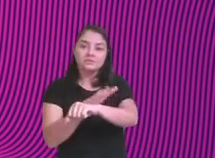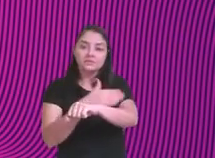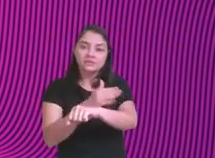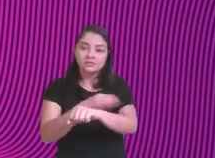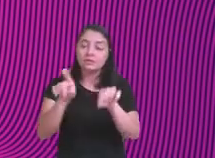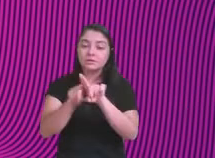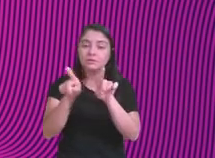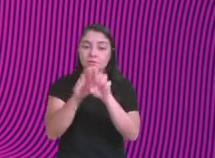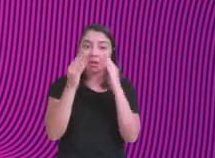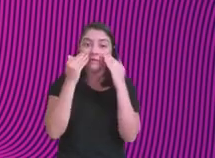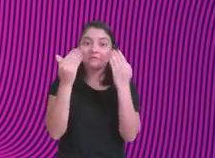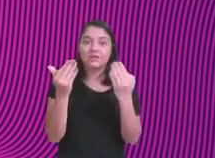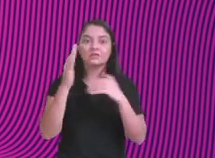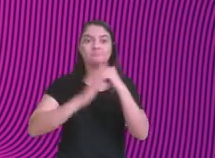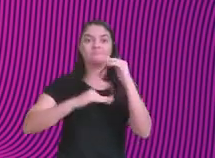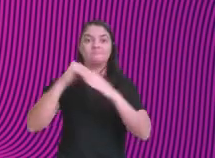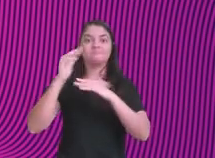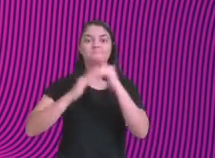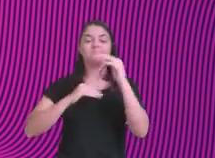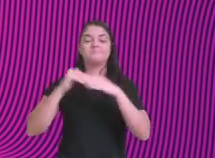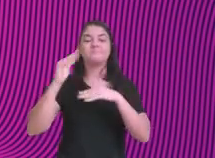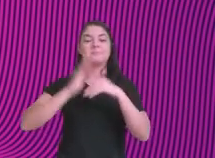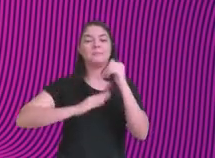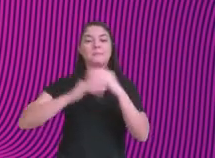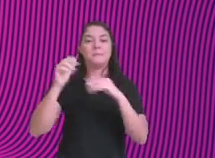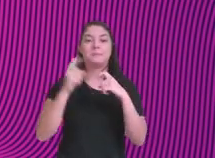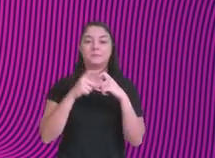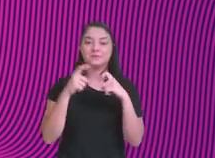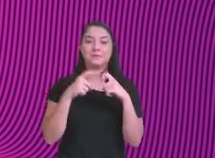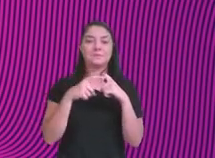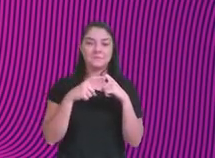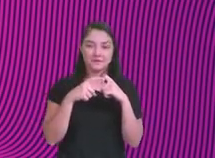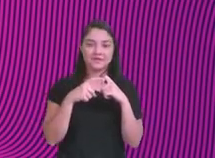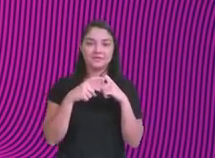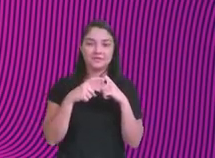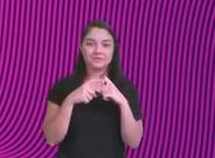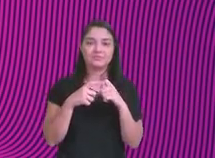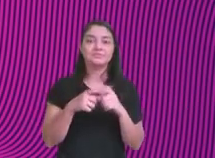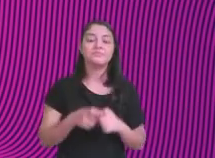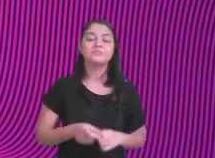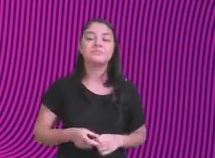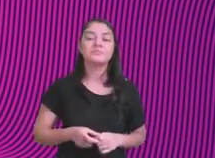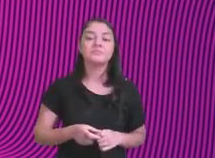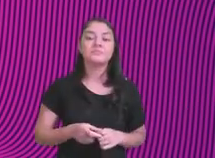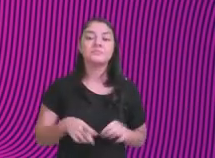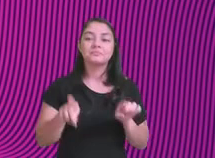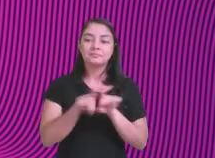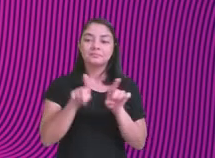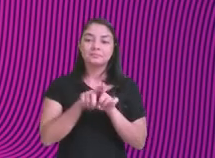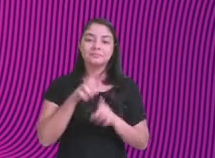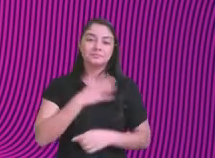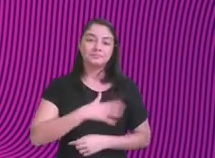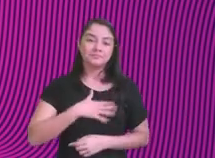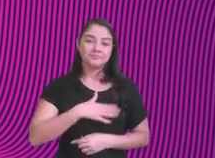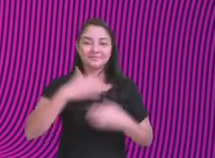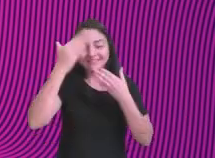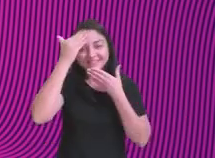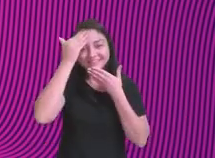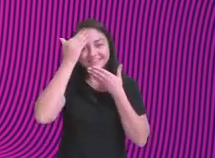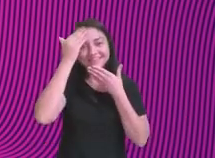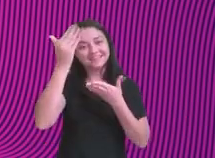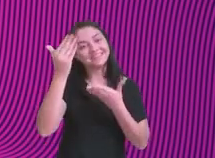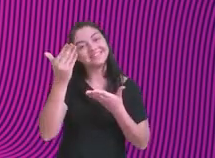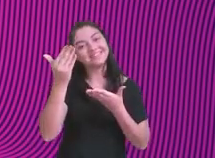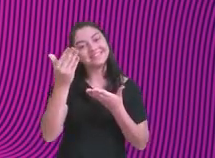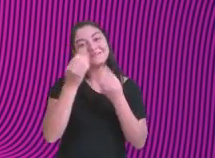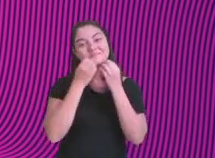refletir esta qualidade na prática médica. E eu gostaria de agradecer a gentileza